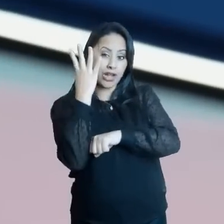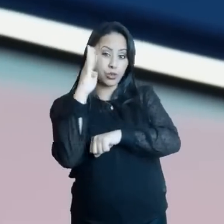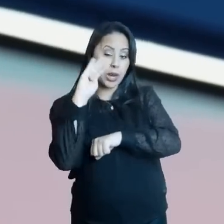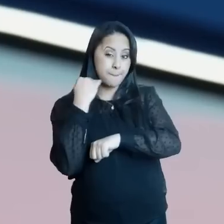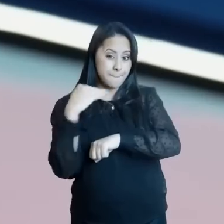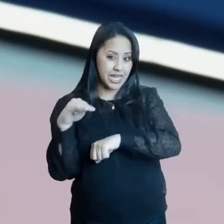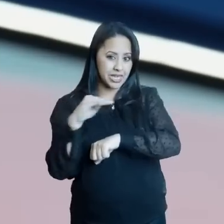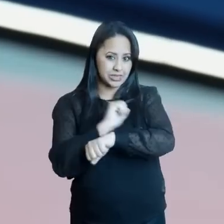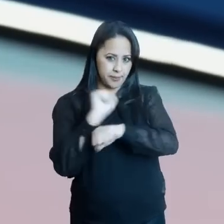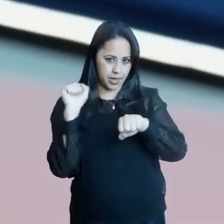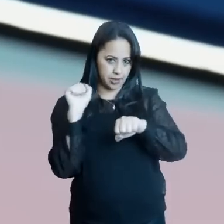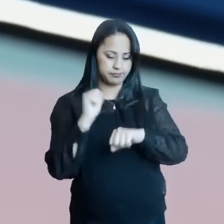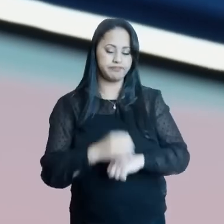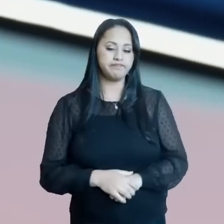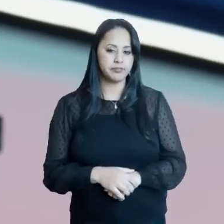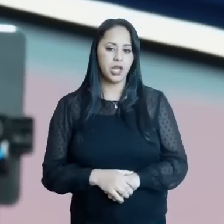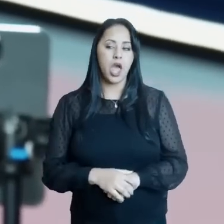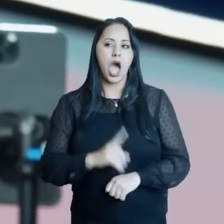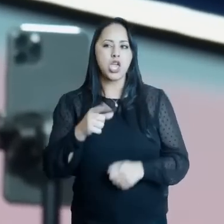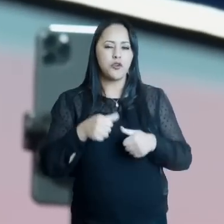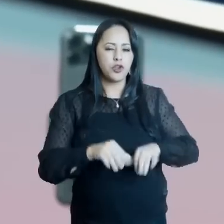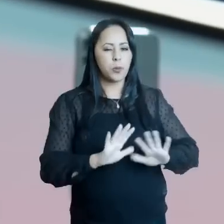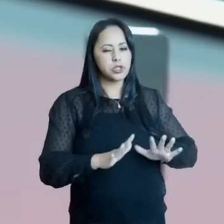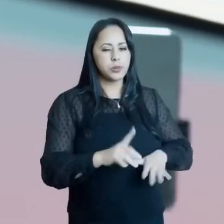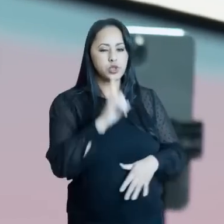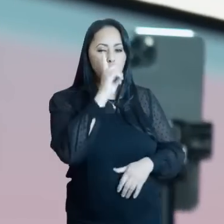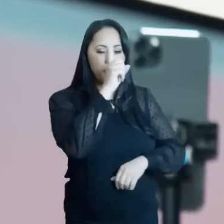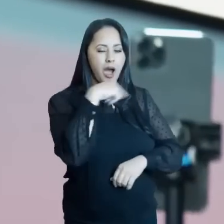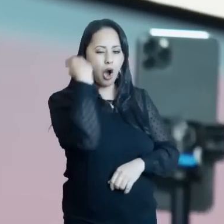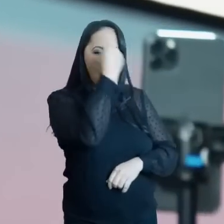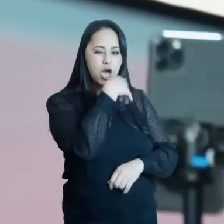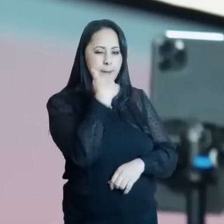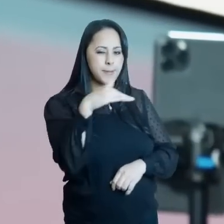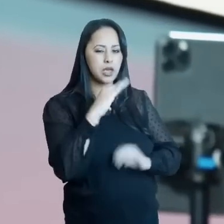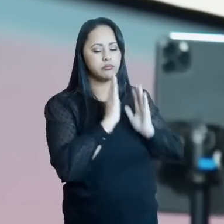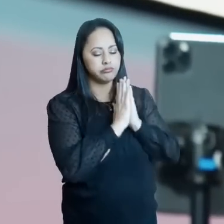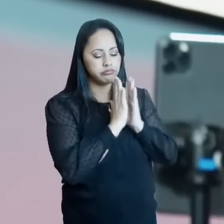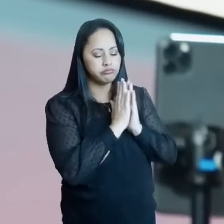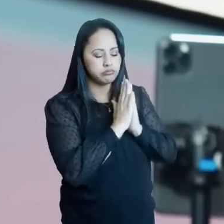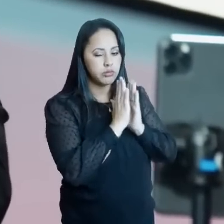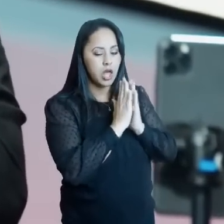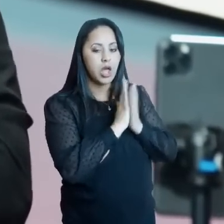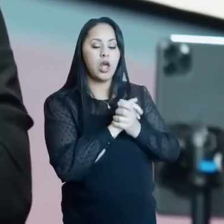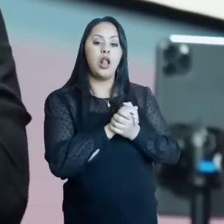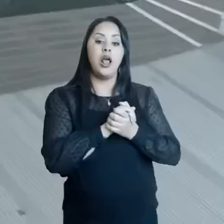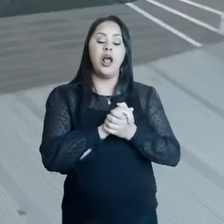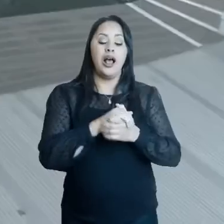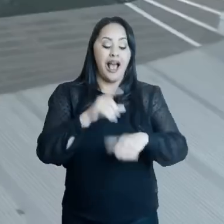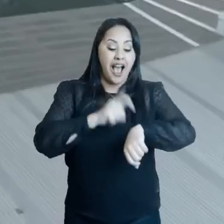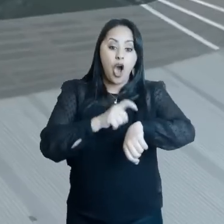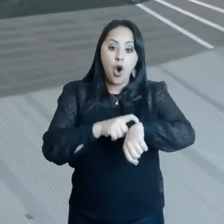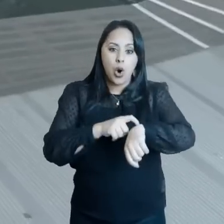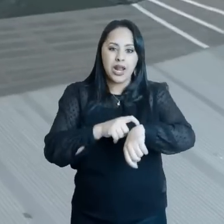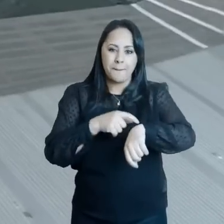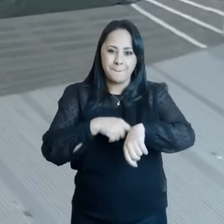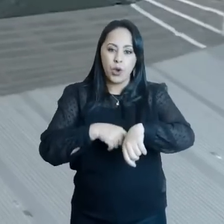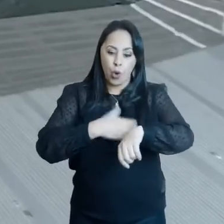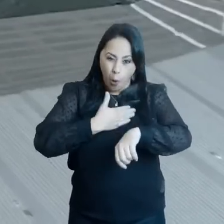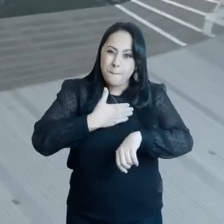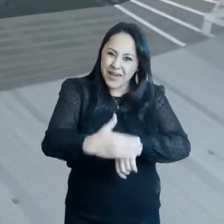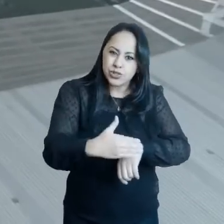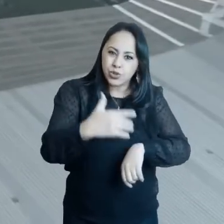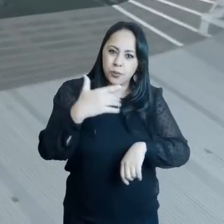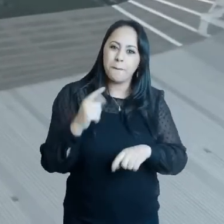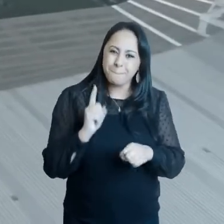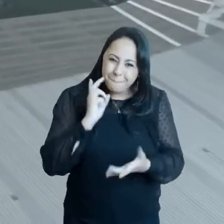é 1h30 praticamente para Deus. Depois, a primeira hora útil do meu dia eu dedico para vocês, para